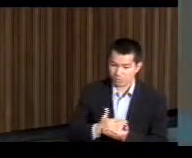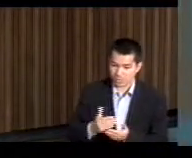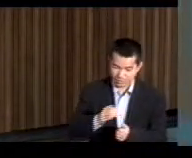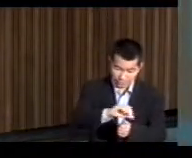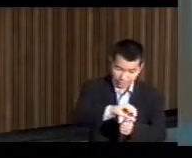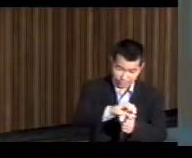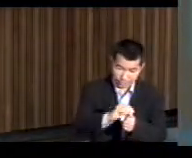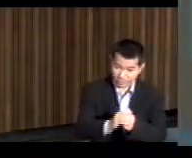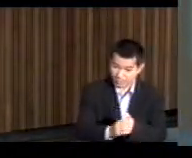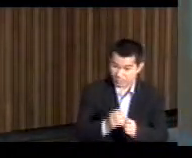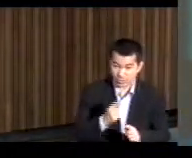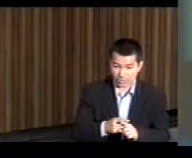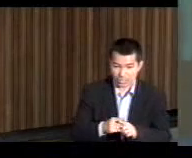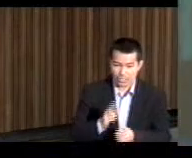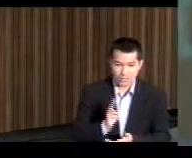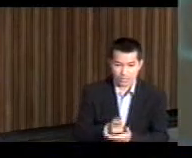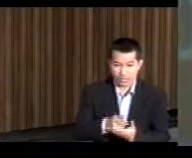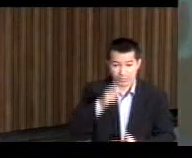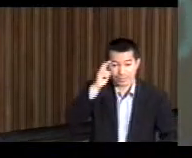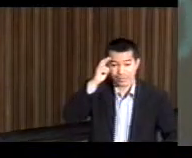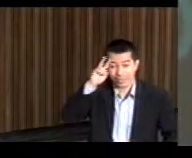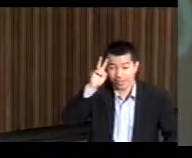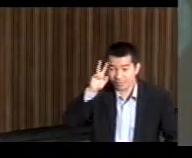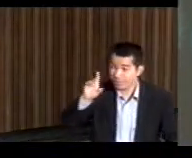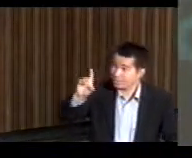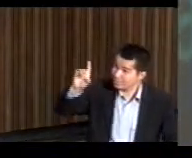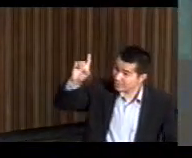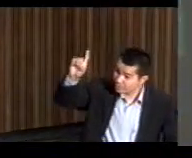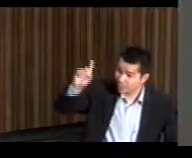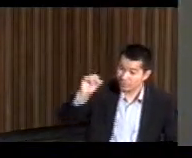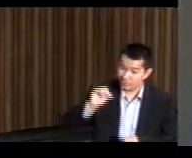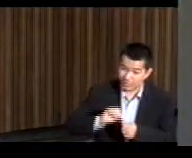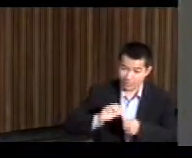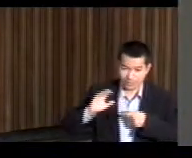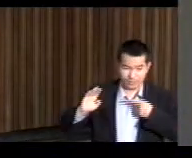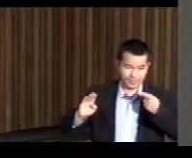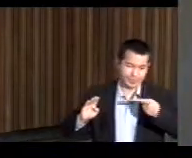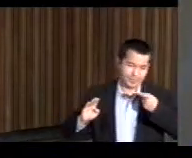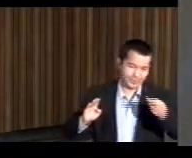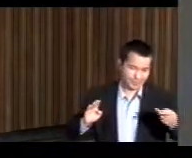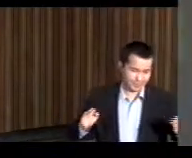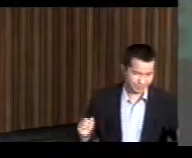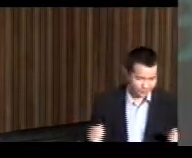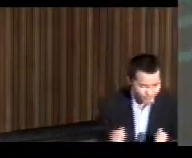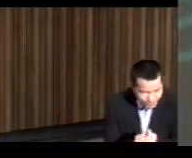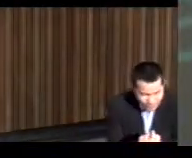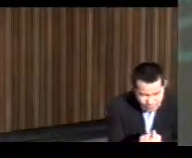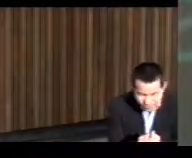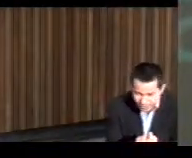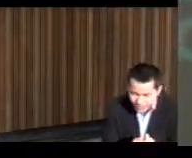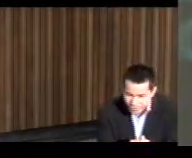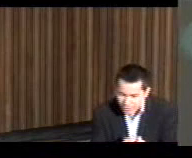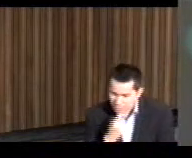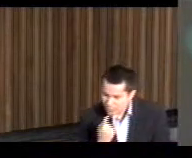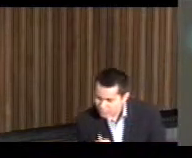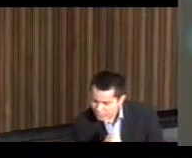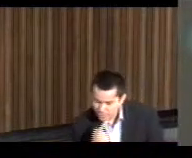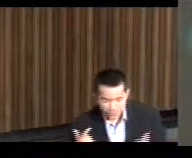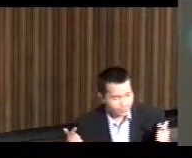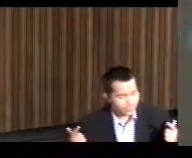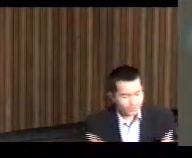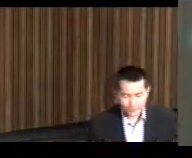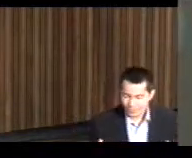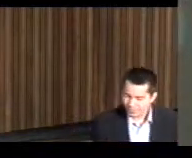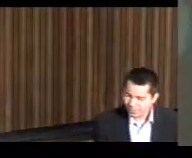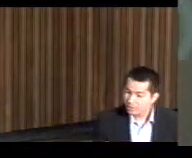toda aquela geração e os filhos entendessem que o Deus da aliança estava com eles. E Deus faz isso na nossa